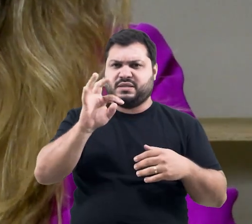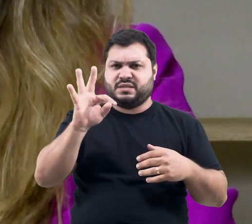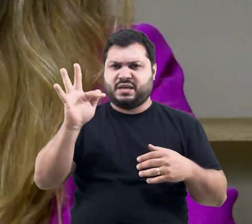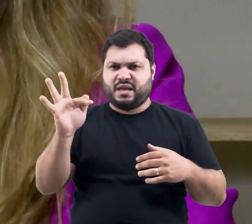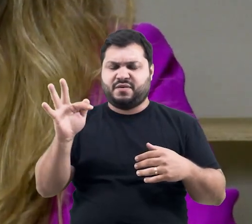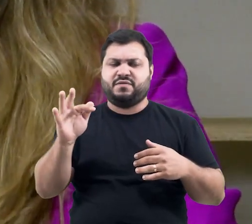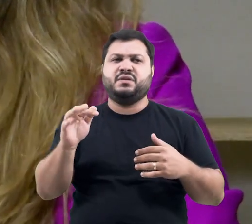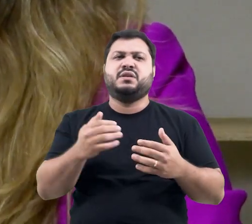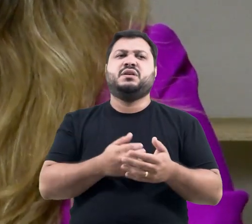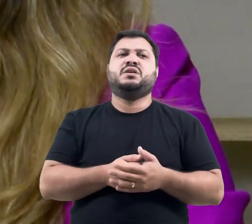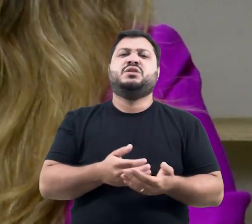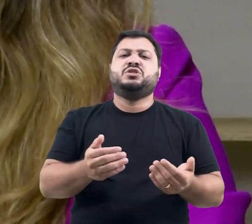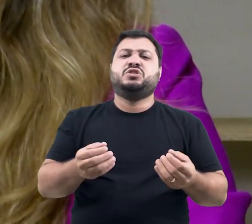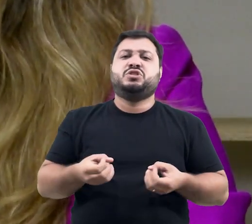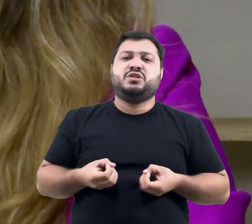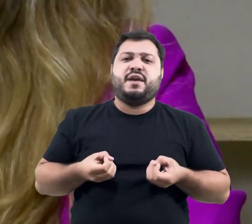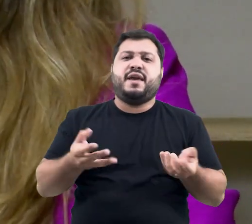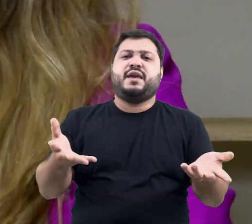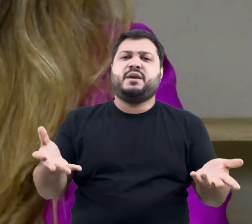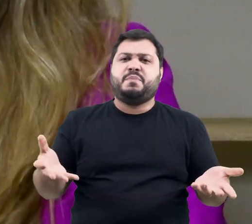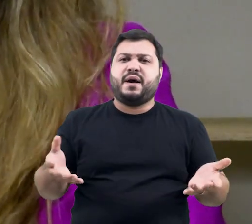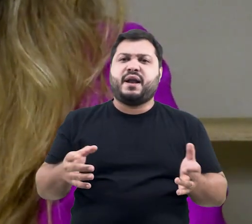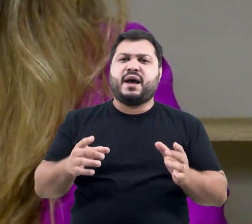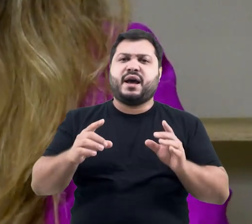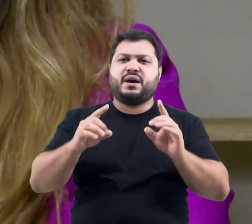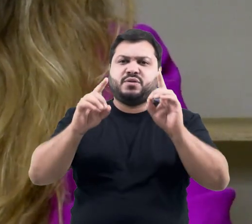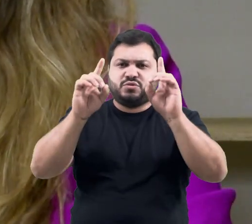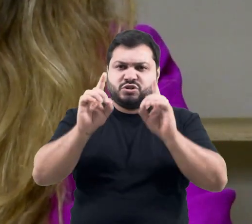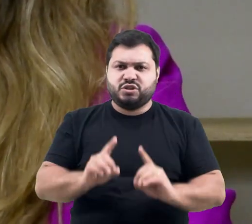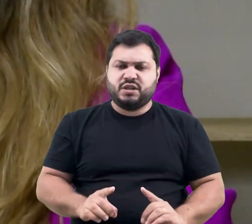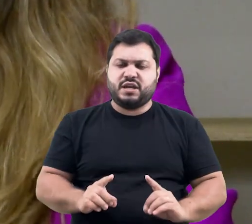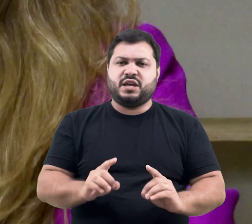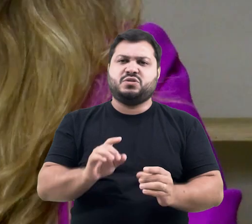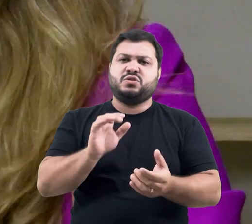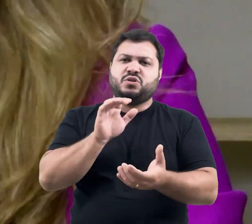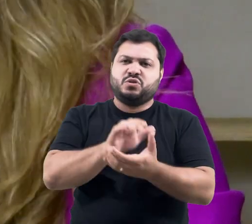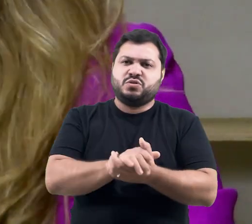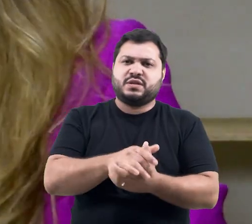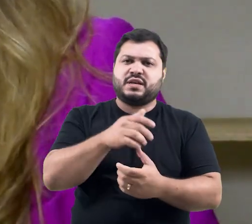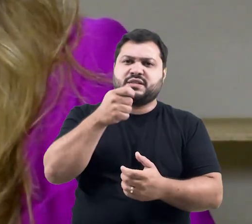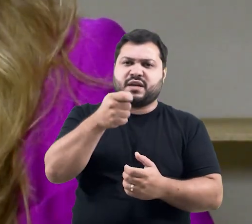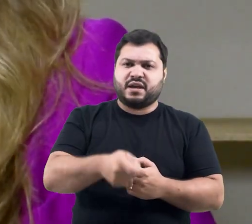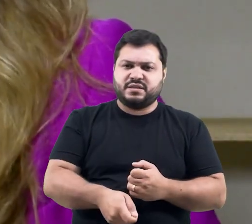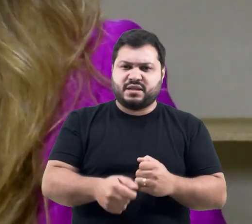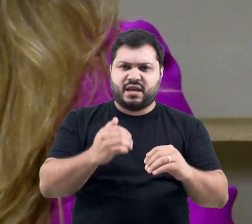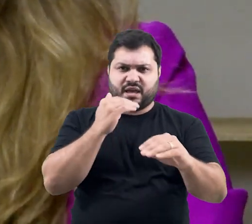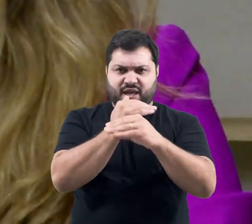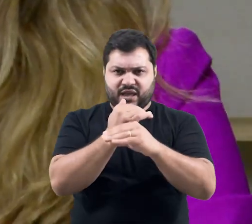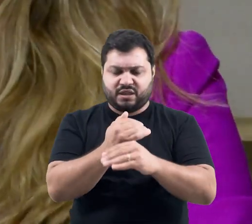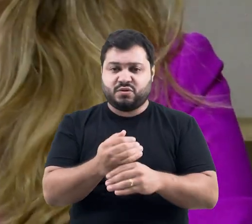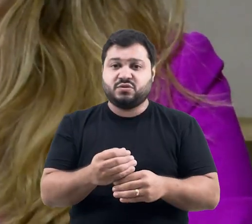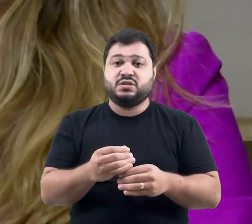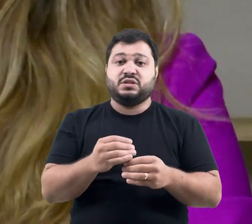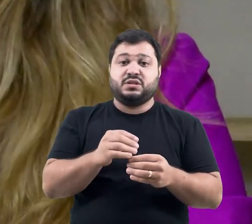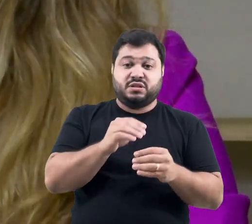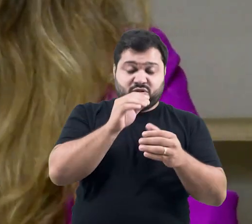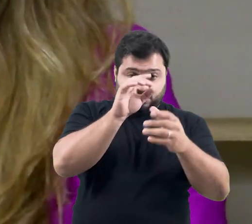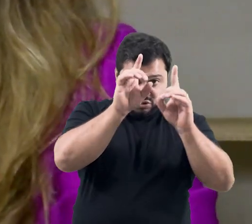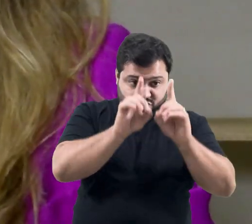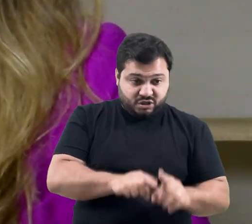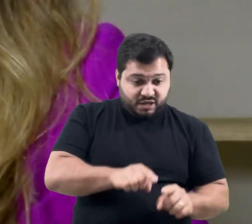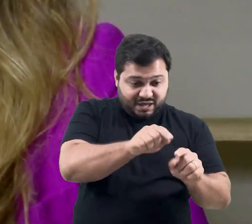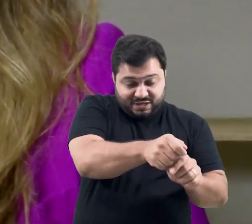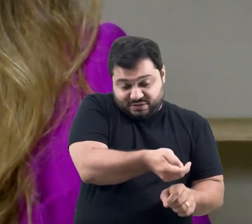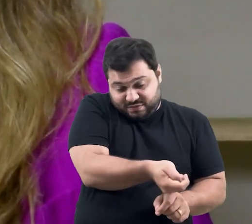do Supremo, de equiparar os direitos dos casais héteros,